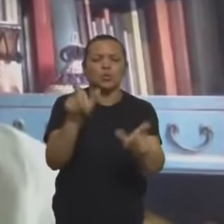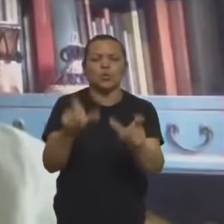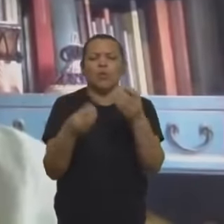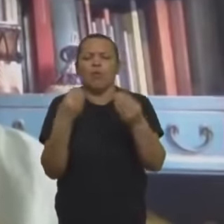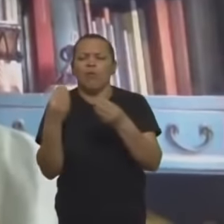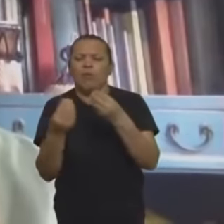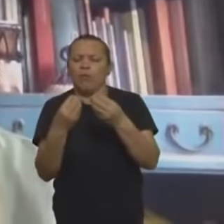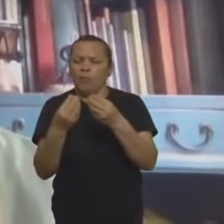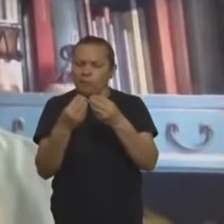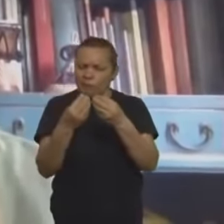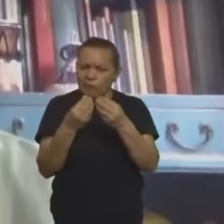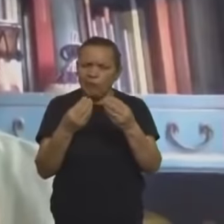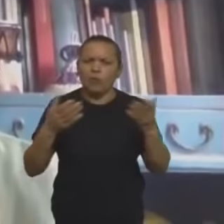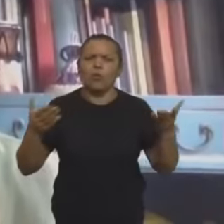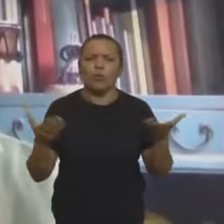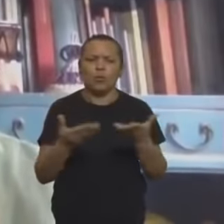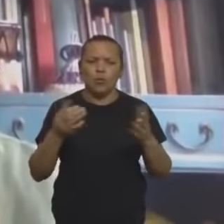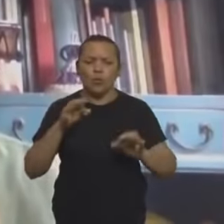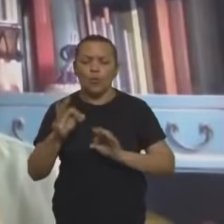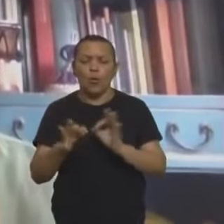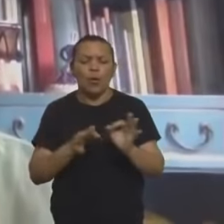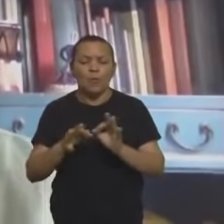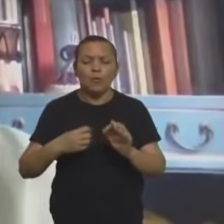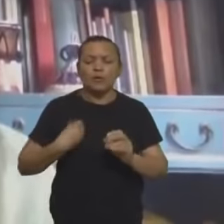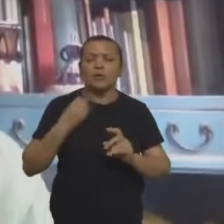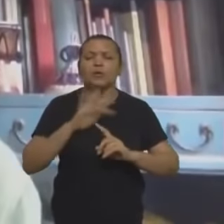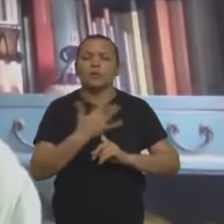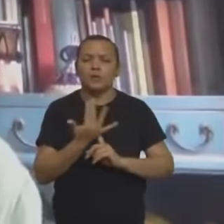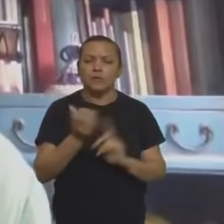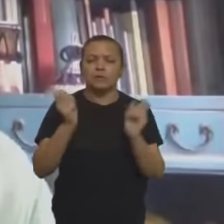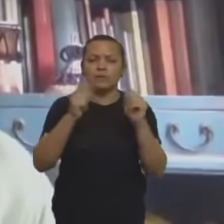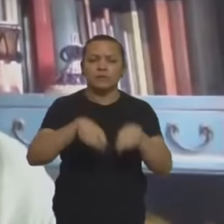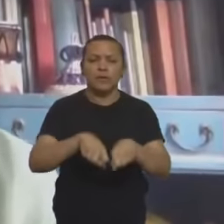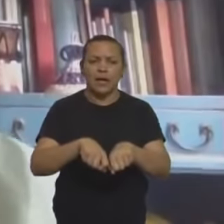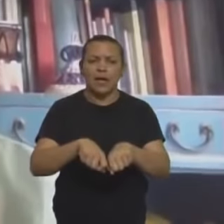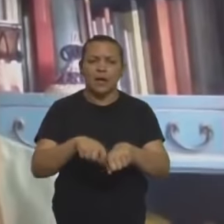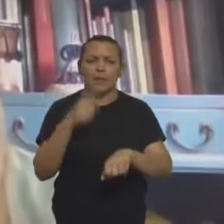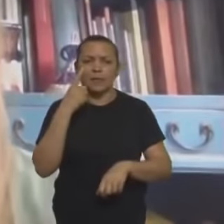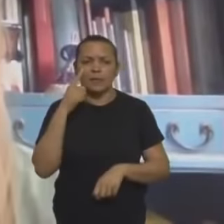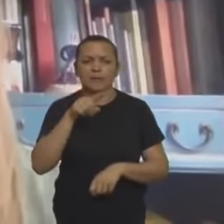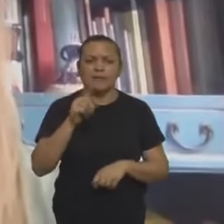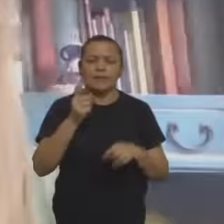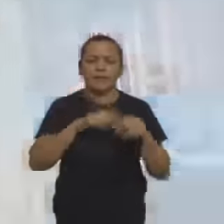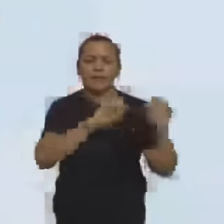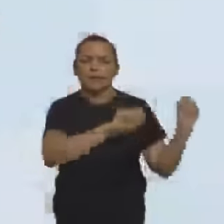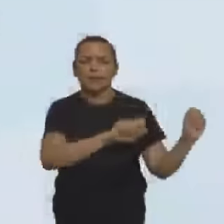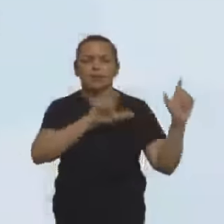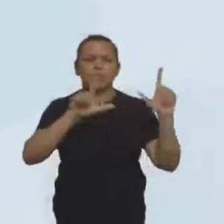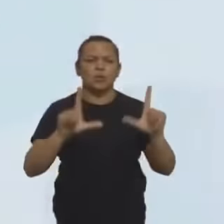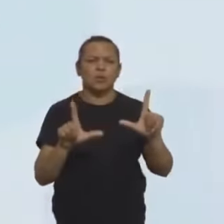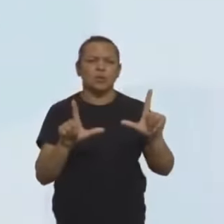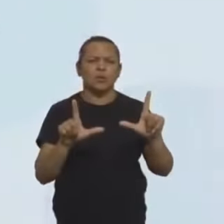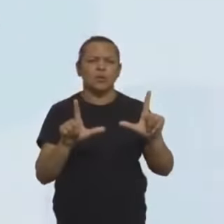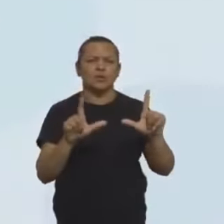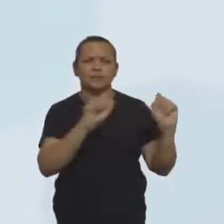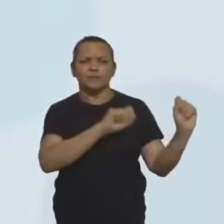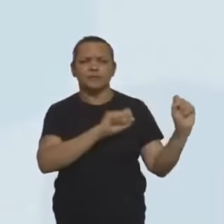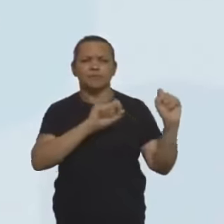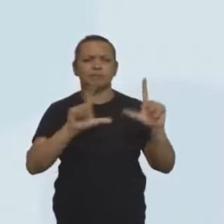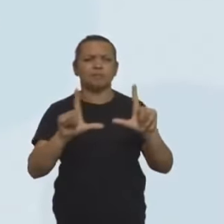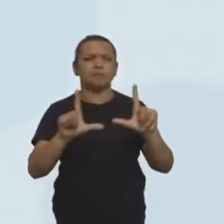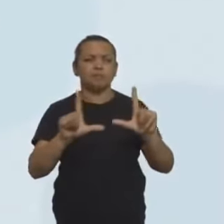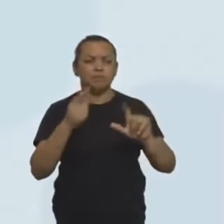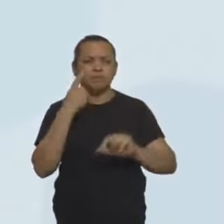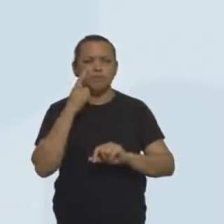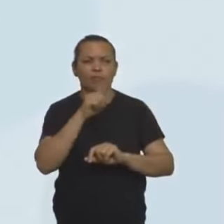vai oferecer através do projeto de convivência. A gente voltando para o slide, eu vou mostrar para